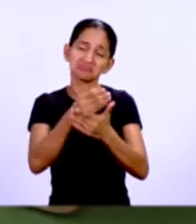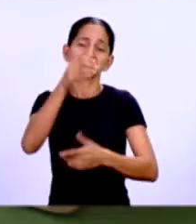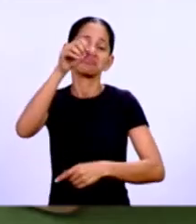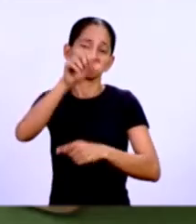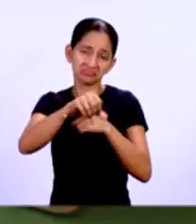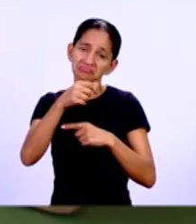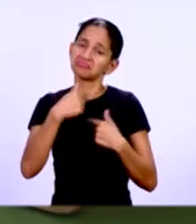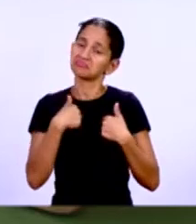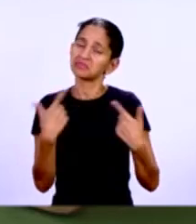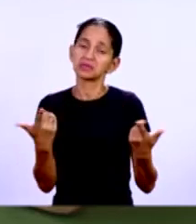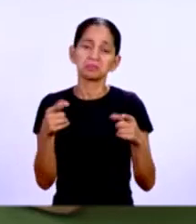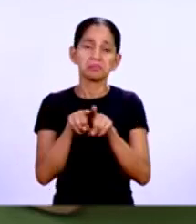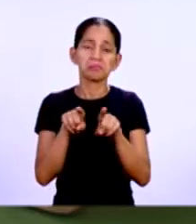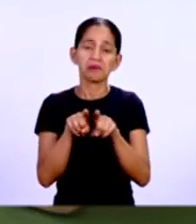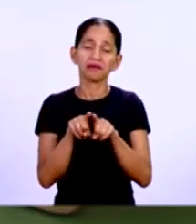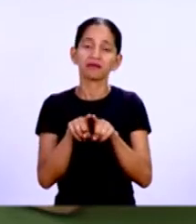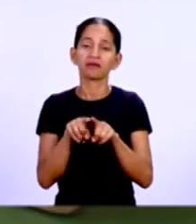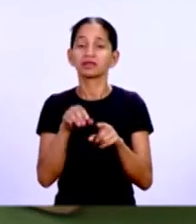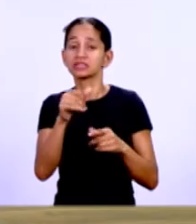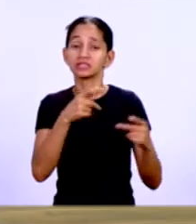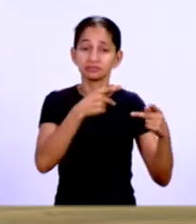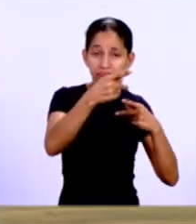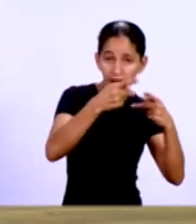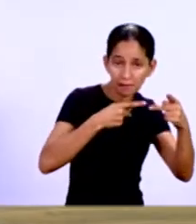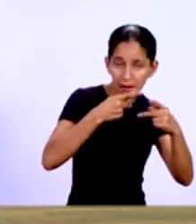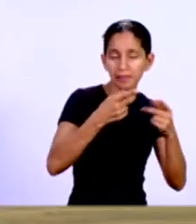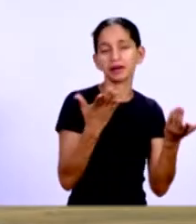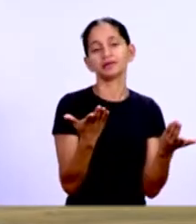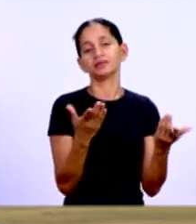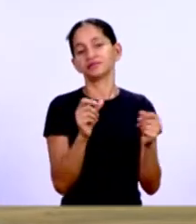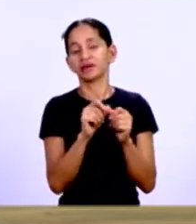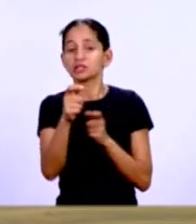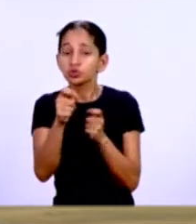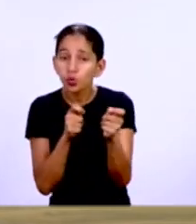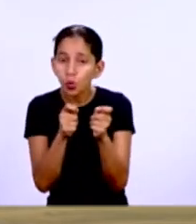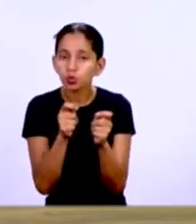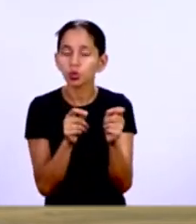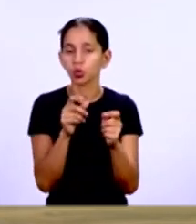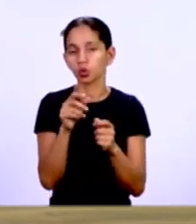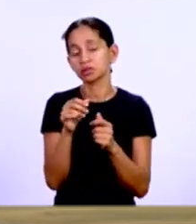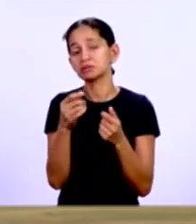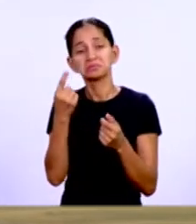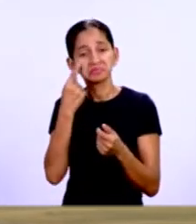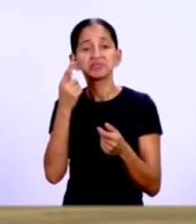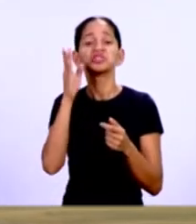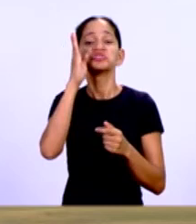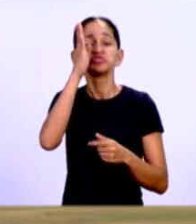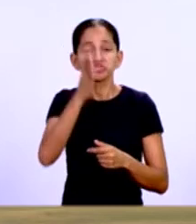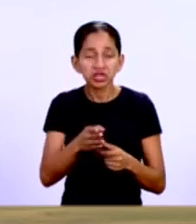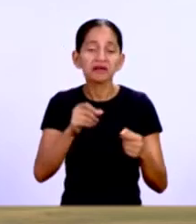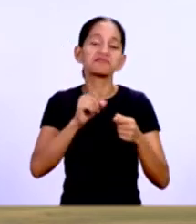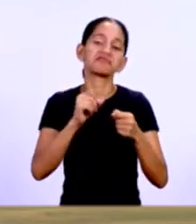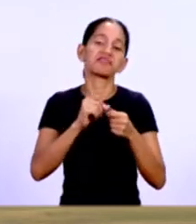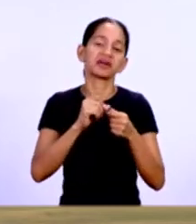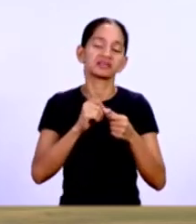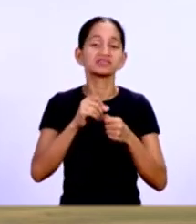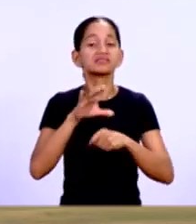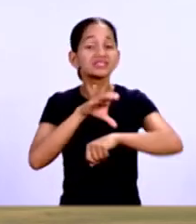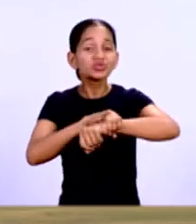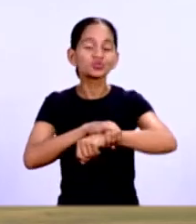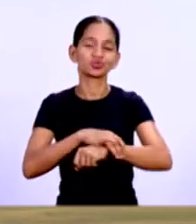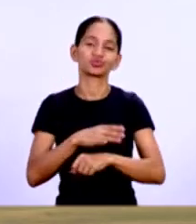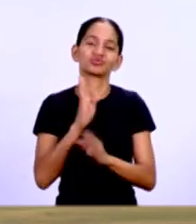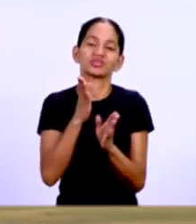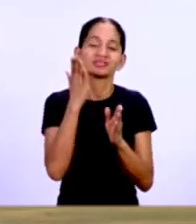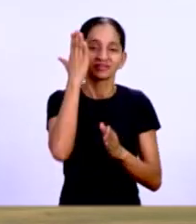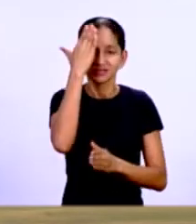um planejamento e faz um controle em cima desse planejamento, com certeza essa é uma forma de mitigação de risco, sim, porque você vai